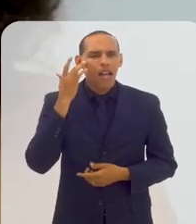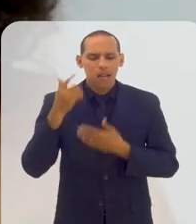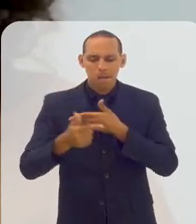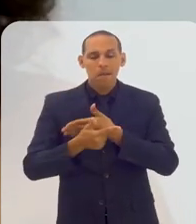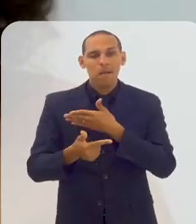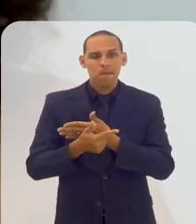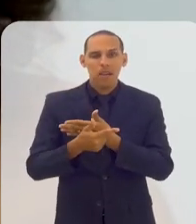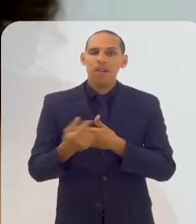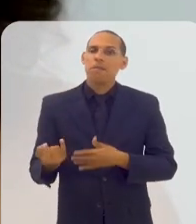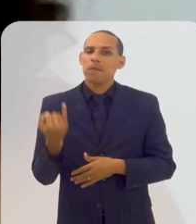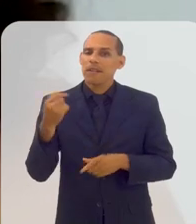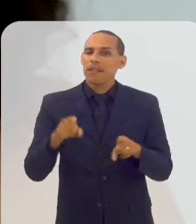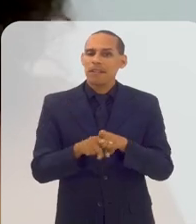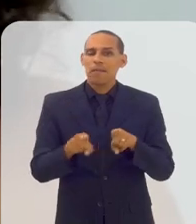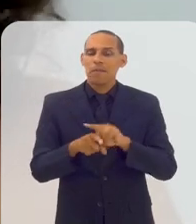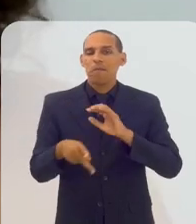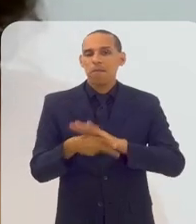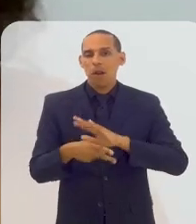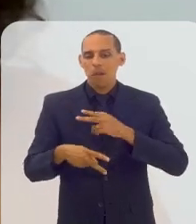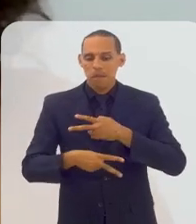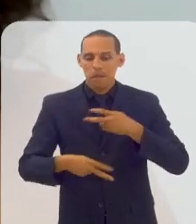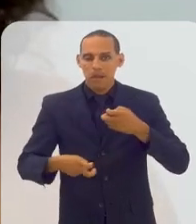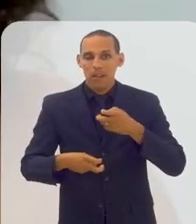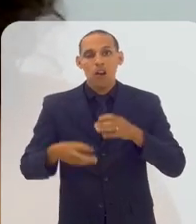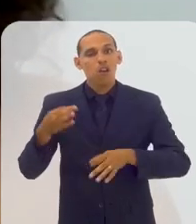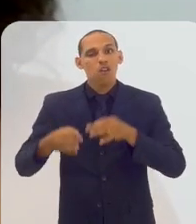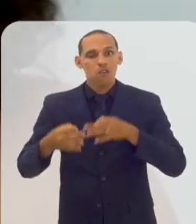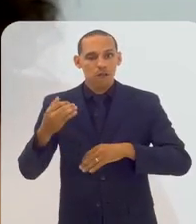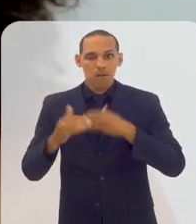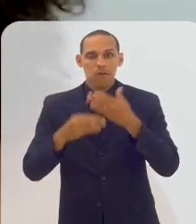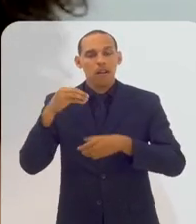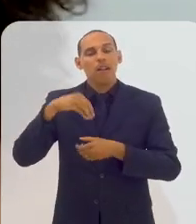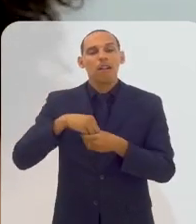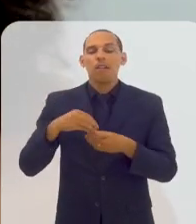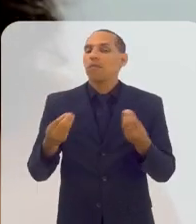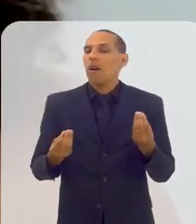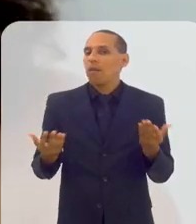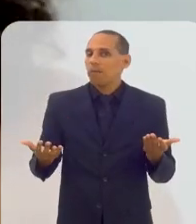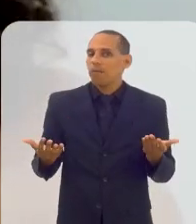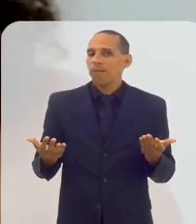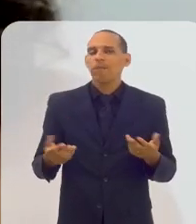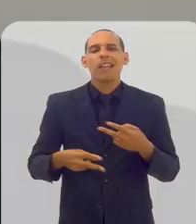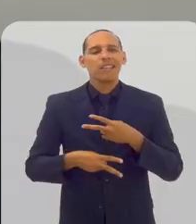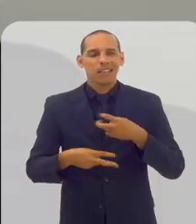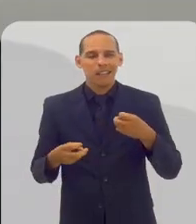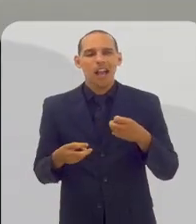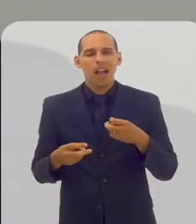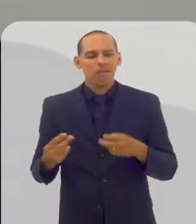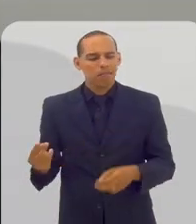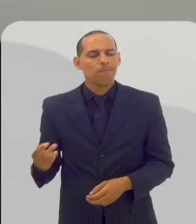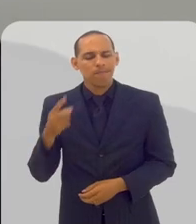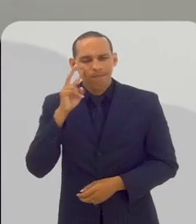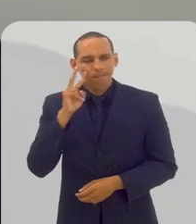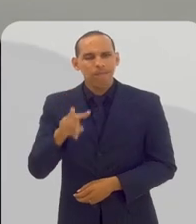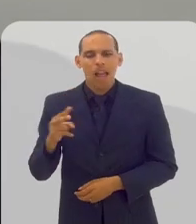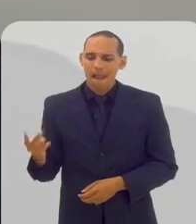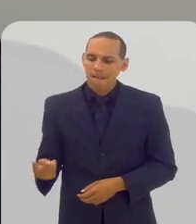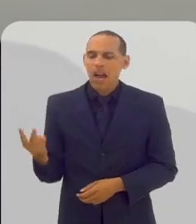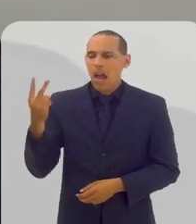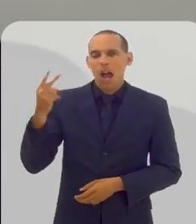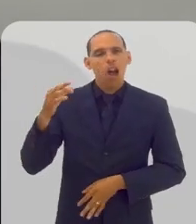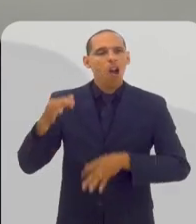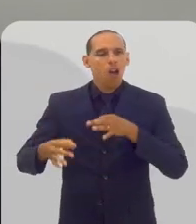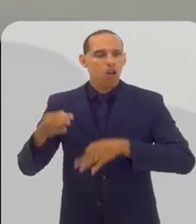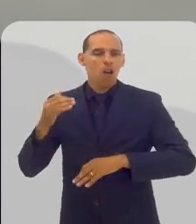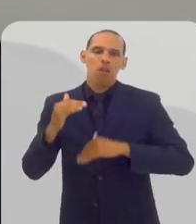Legislativa qual na sua opinião e a importância da participação do SEBRAE no fórum no desenvolvimento o SEBRAE valoriza muito o